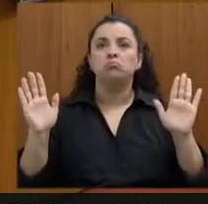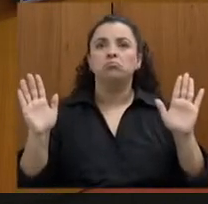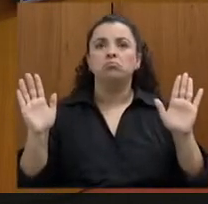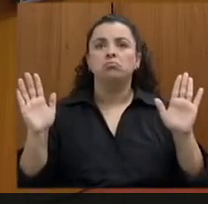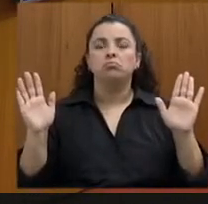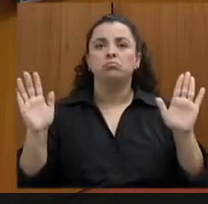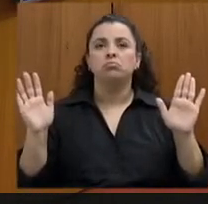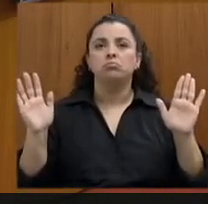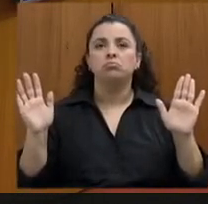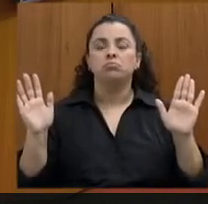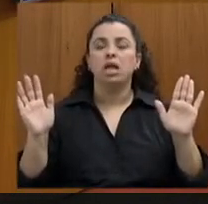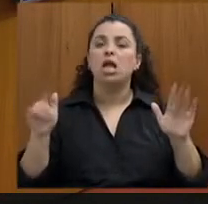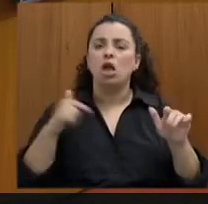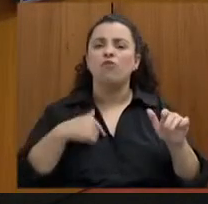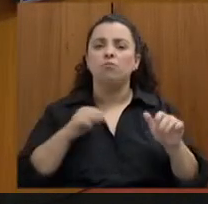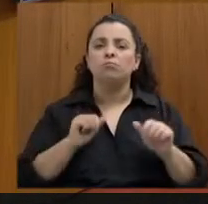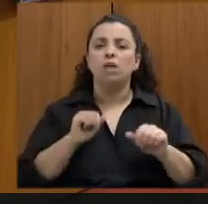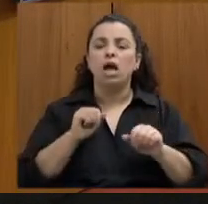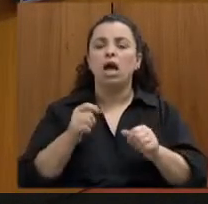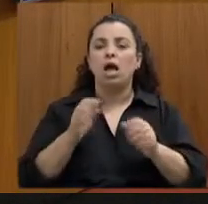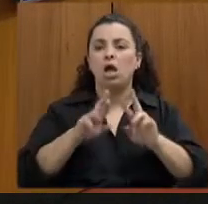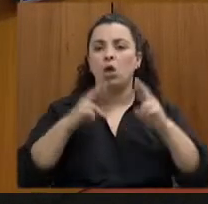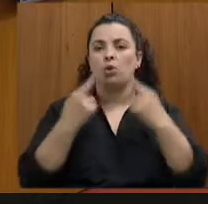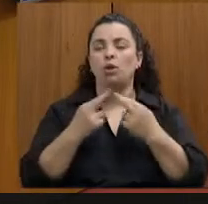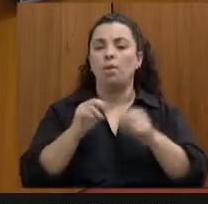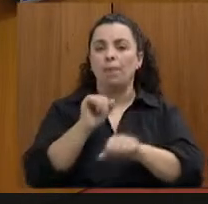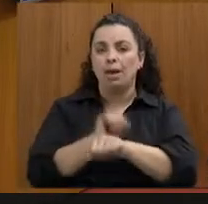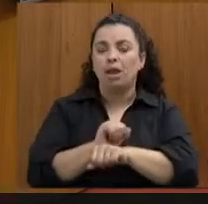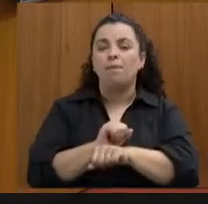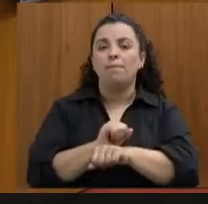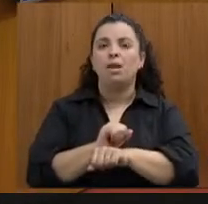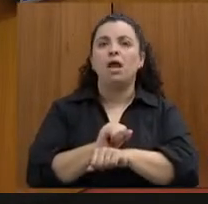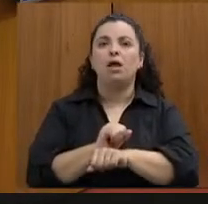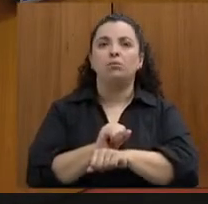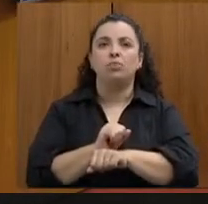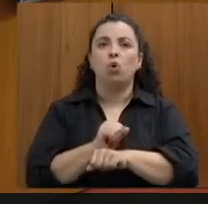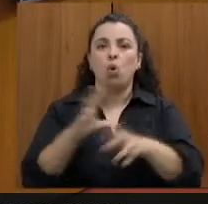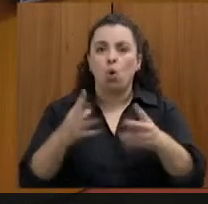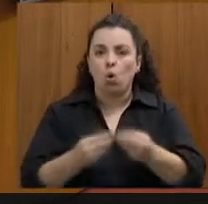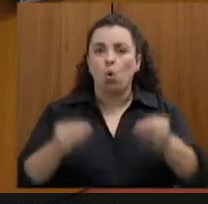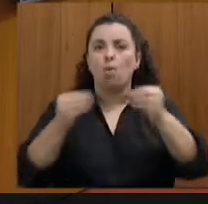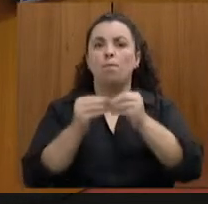Vou suspender a reunião por alguns momentos para a recomposição de quórum.